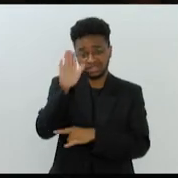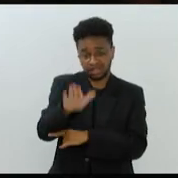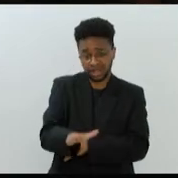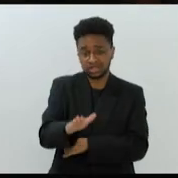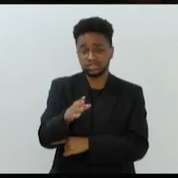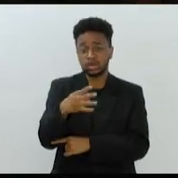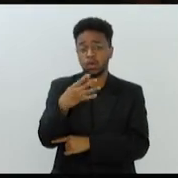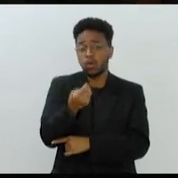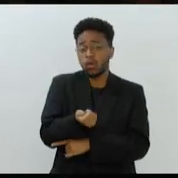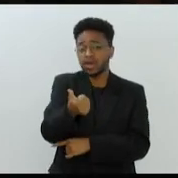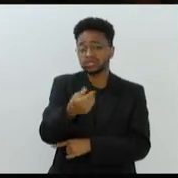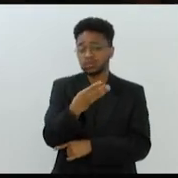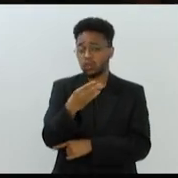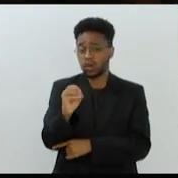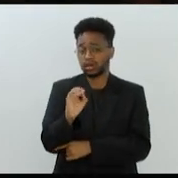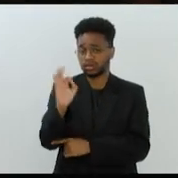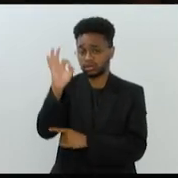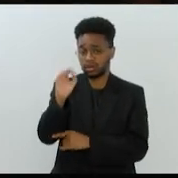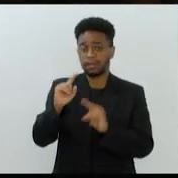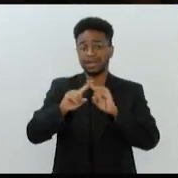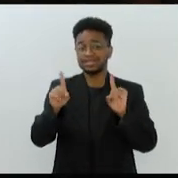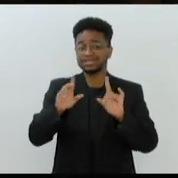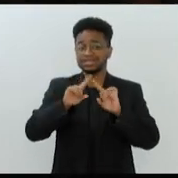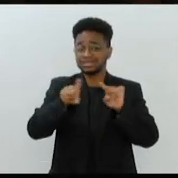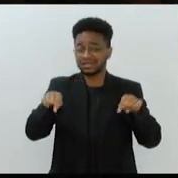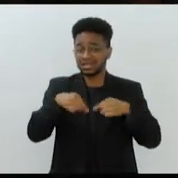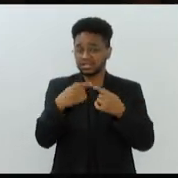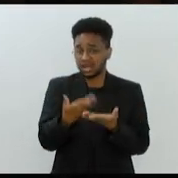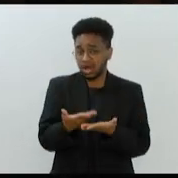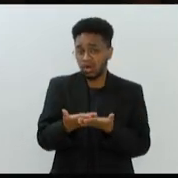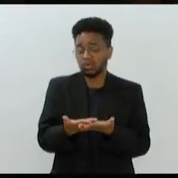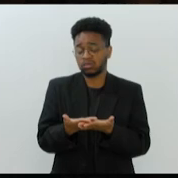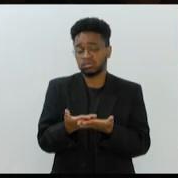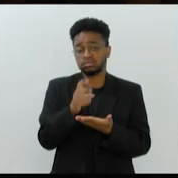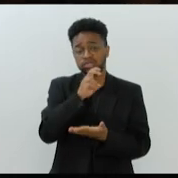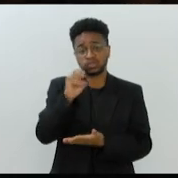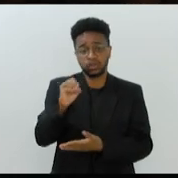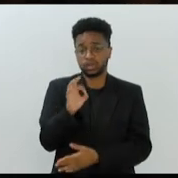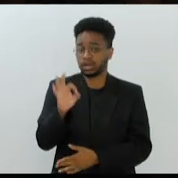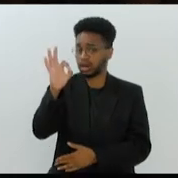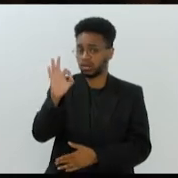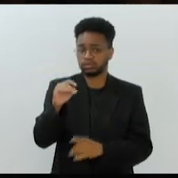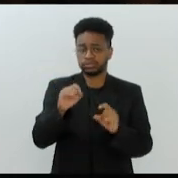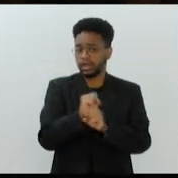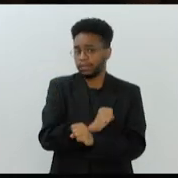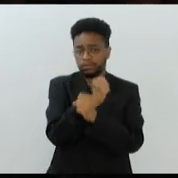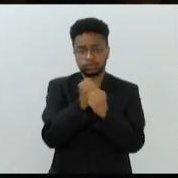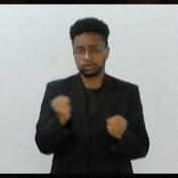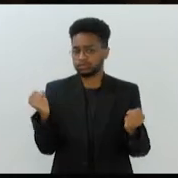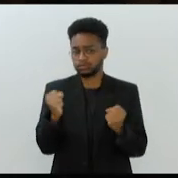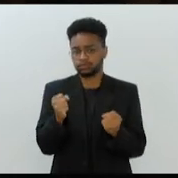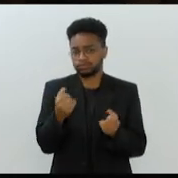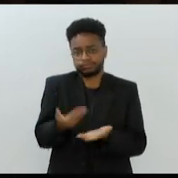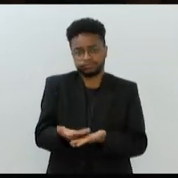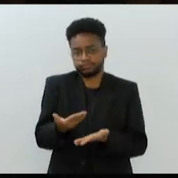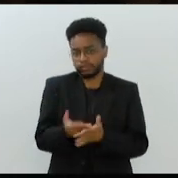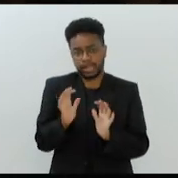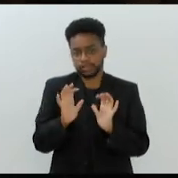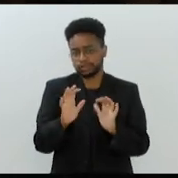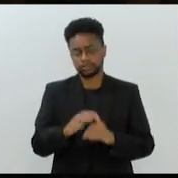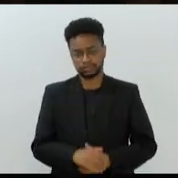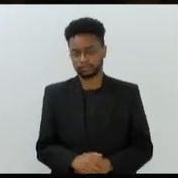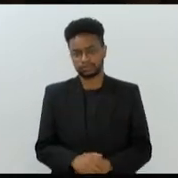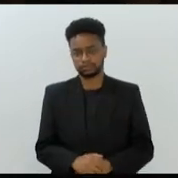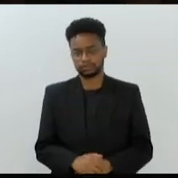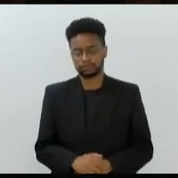quase 40 graus, as salas de aula passam dos 50 graus e é absolutamente impossível ter aula nessas